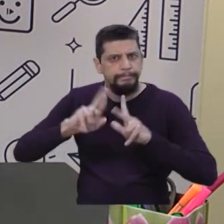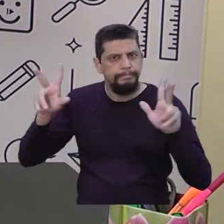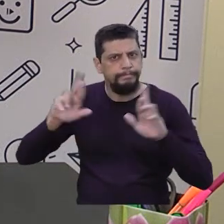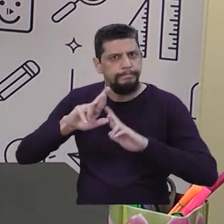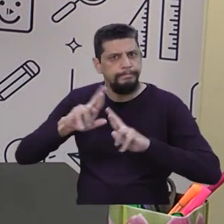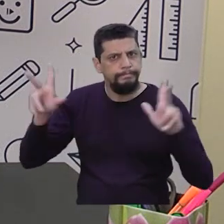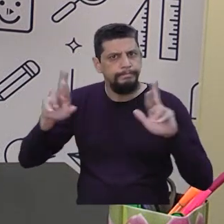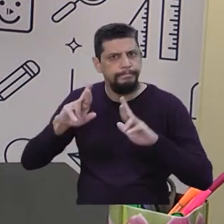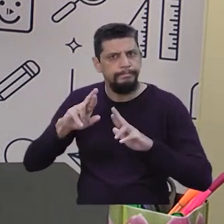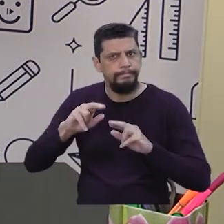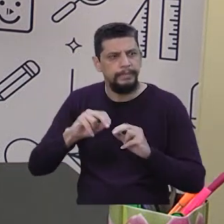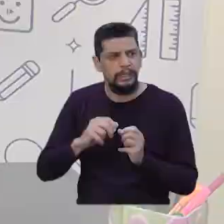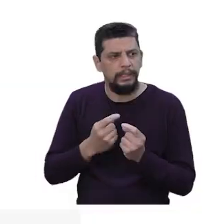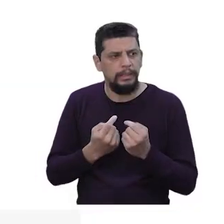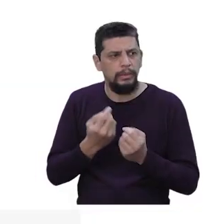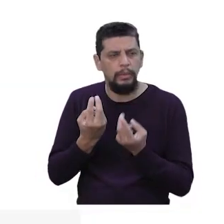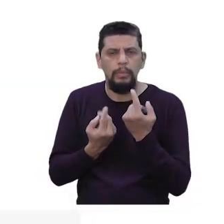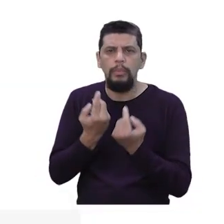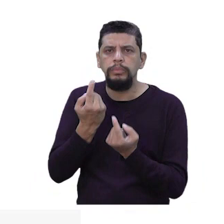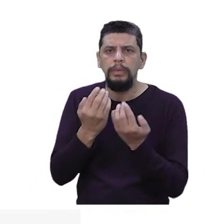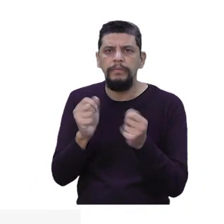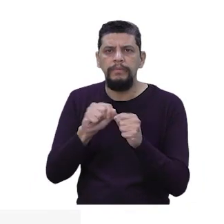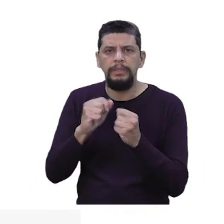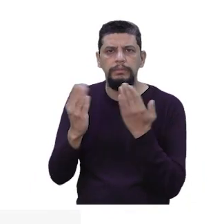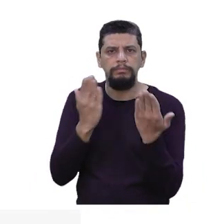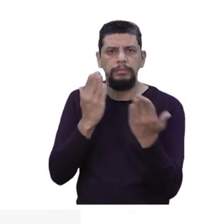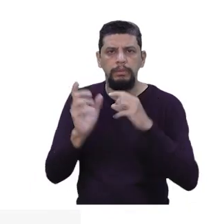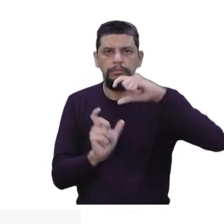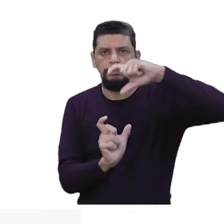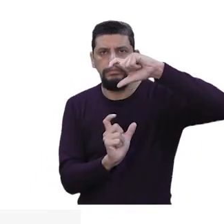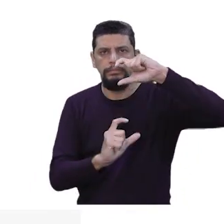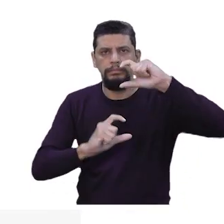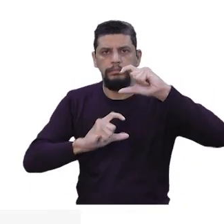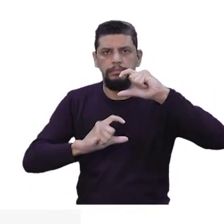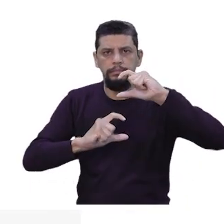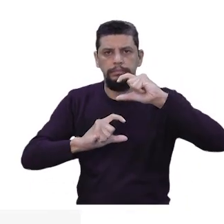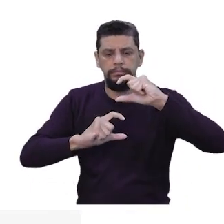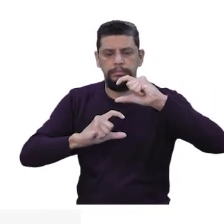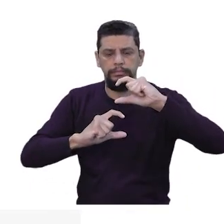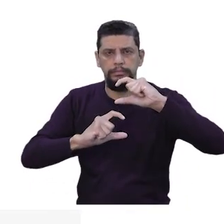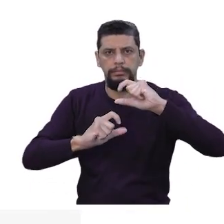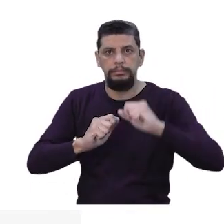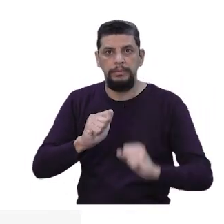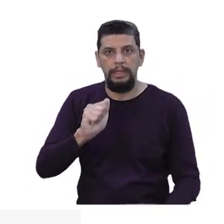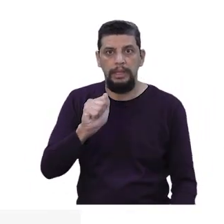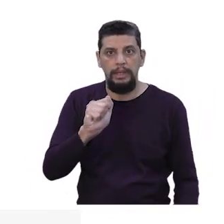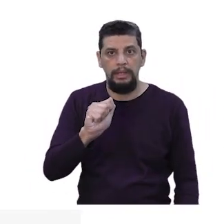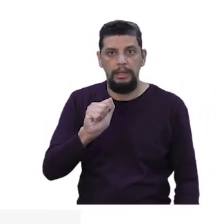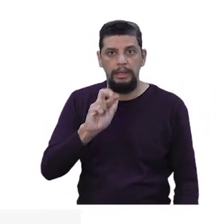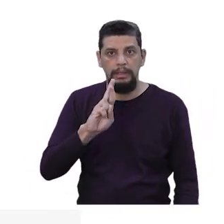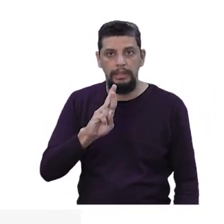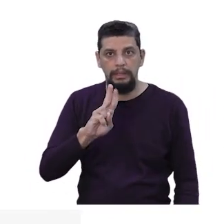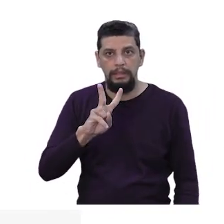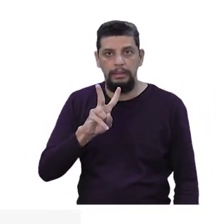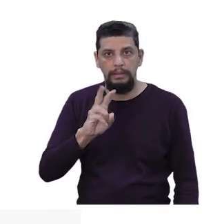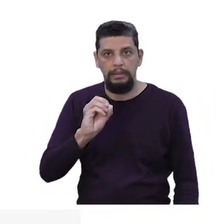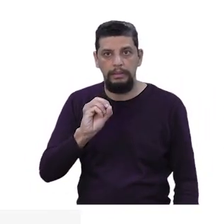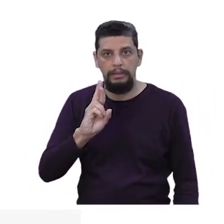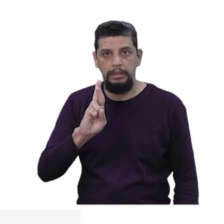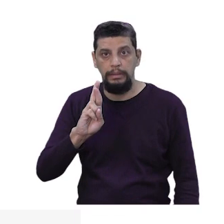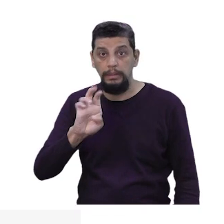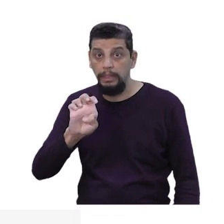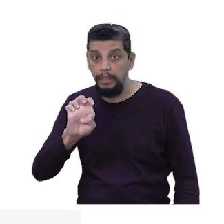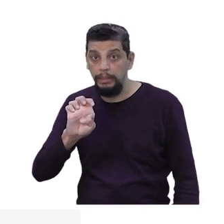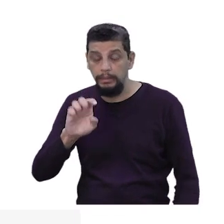as sílabas de cima, com as sílabas de baixo? Em cima nós escrevemos ar-vo-re.